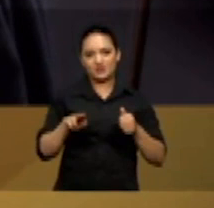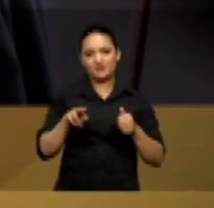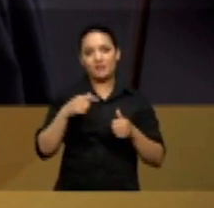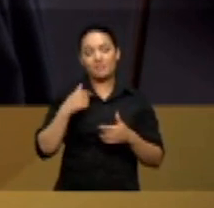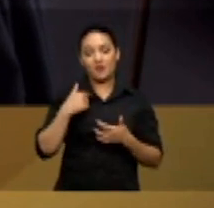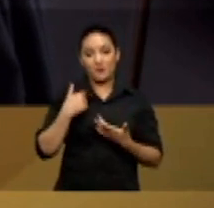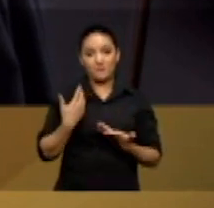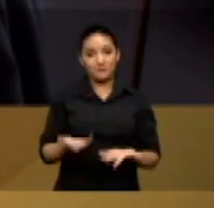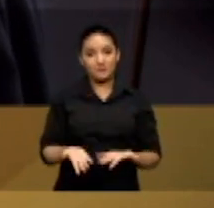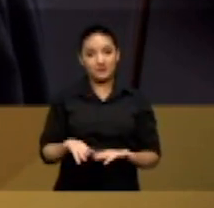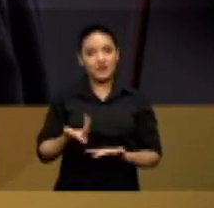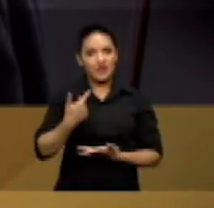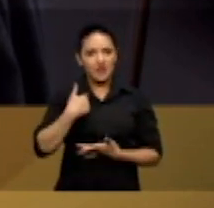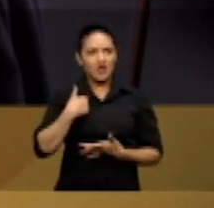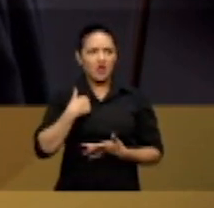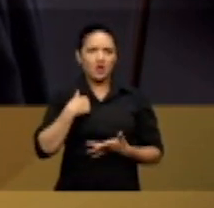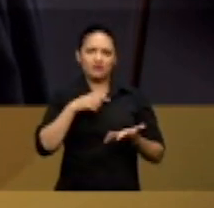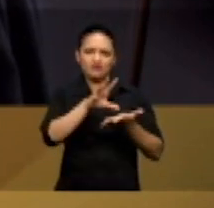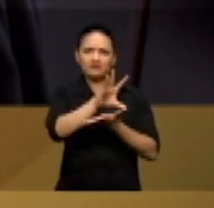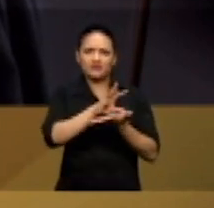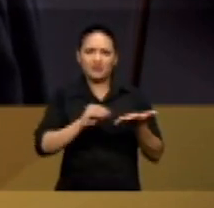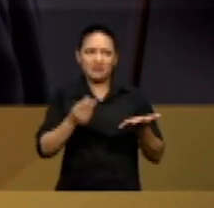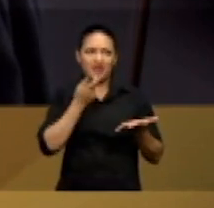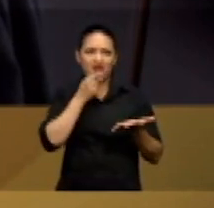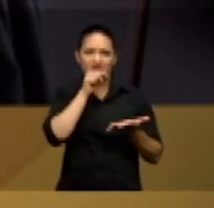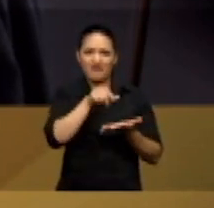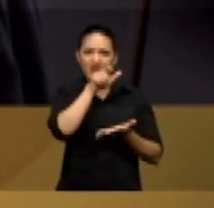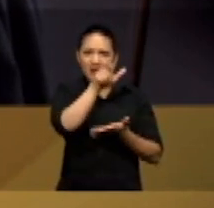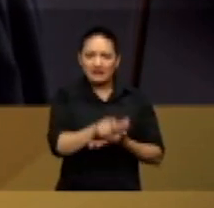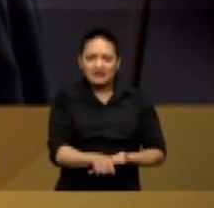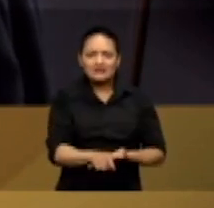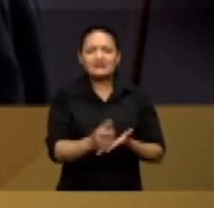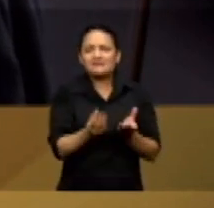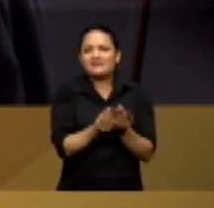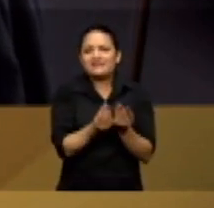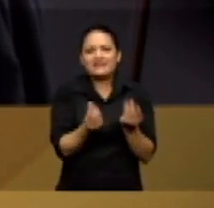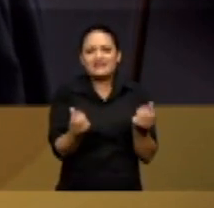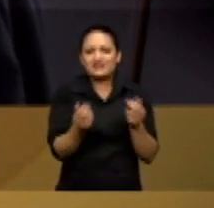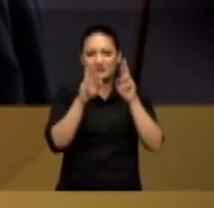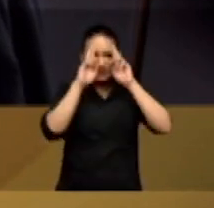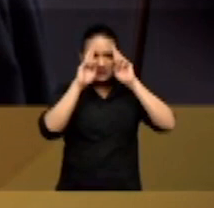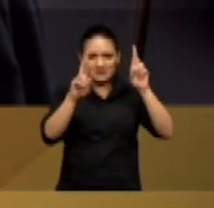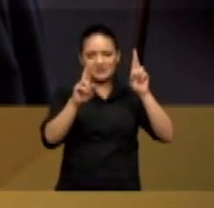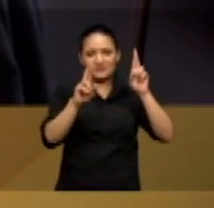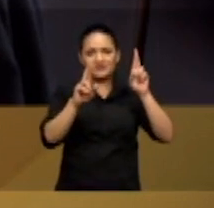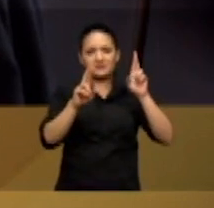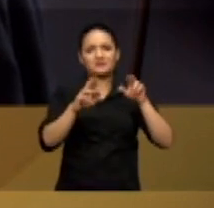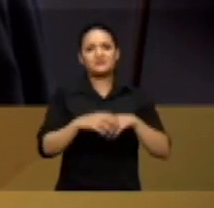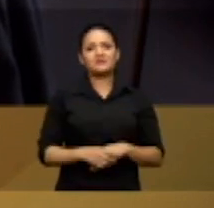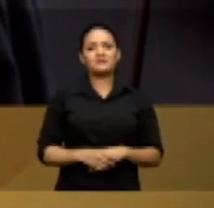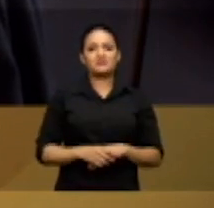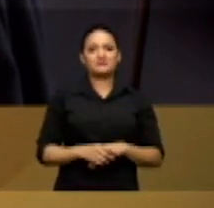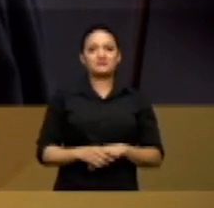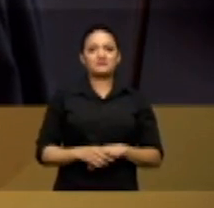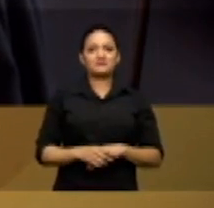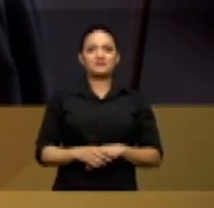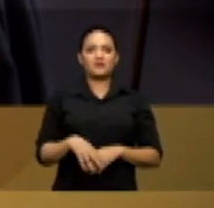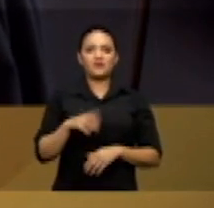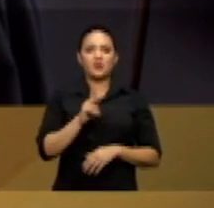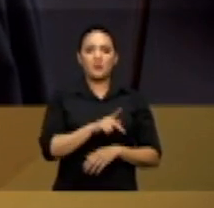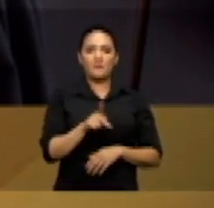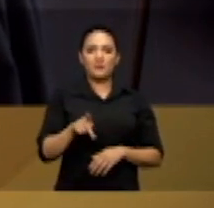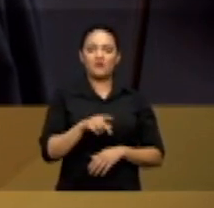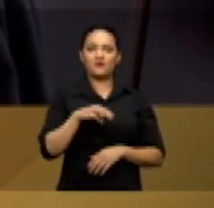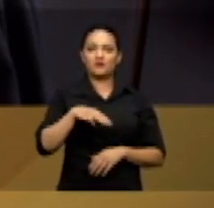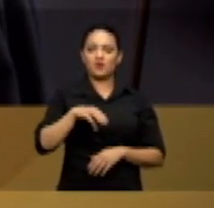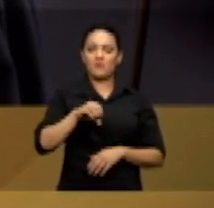Repito, farei minhas as palavras tão sensíveis quanto respeitosas que o então Procurador-Geral da República, professor